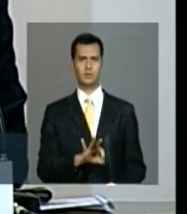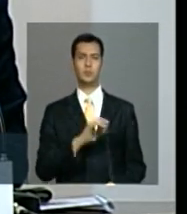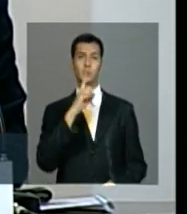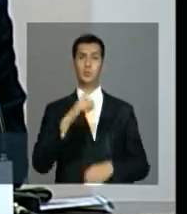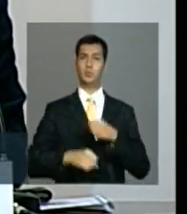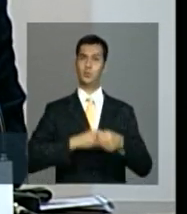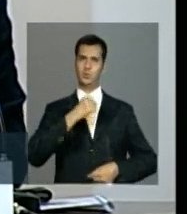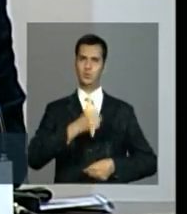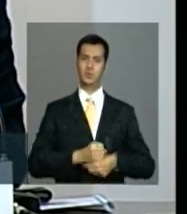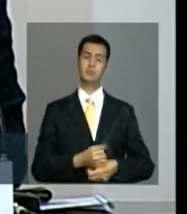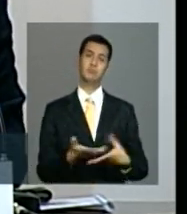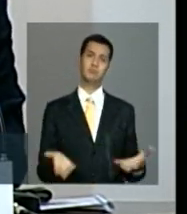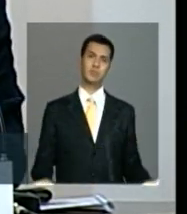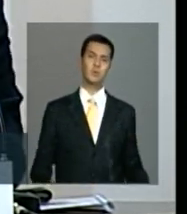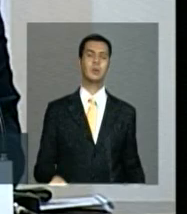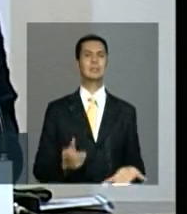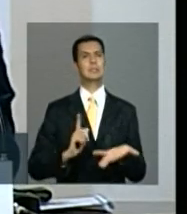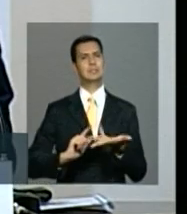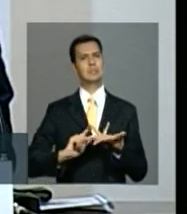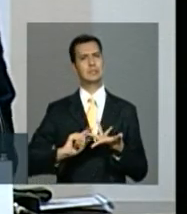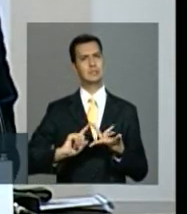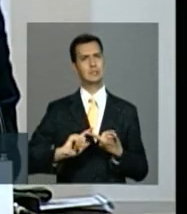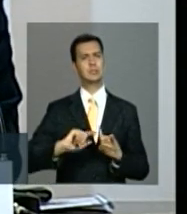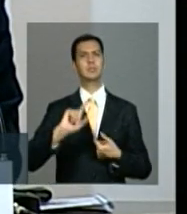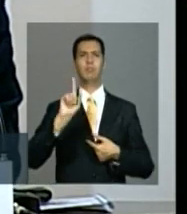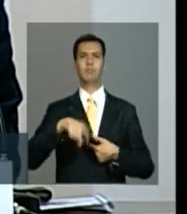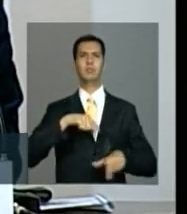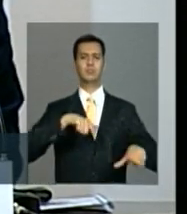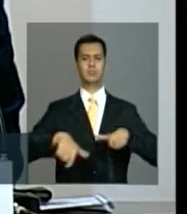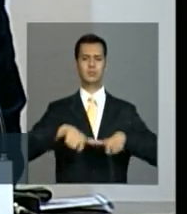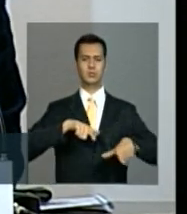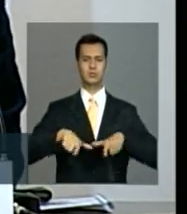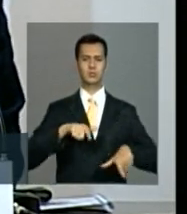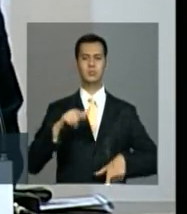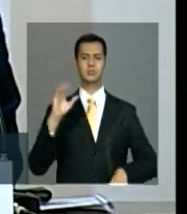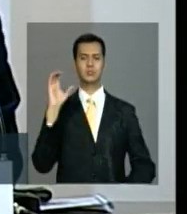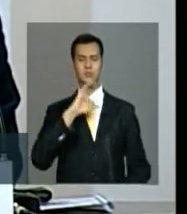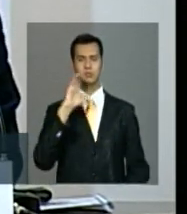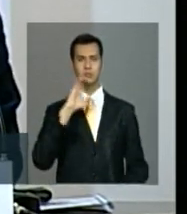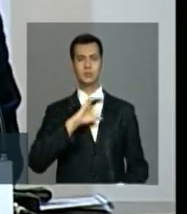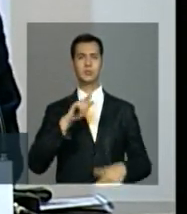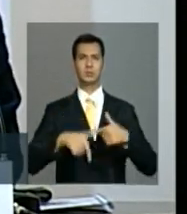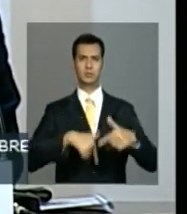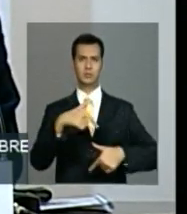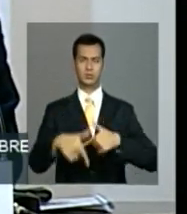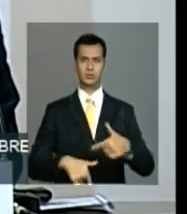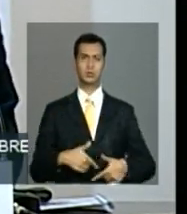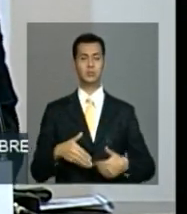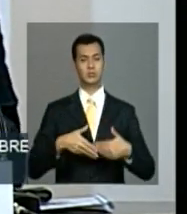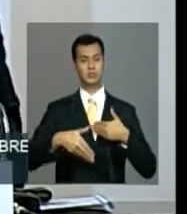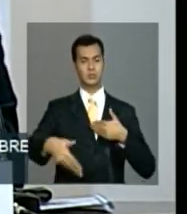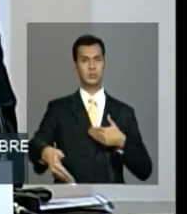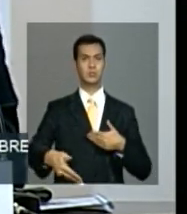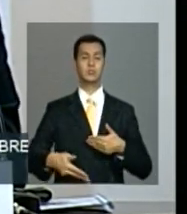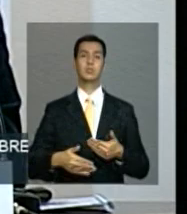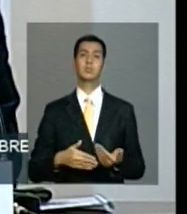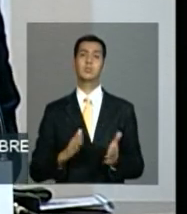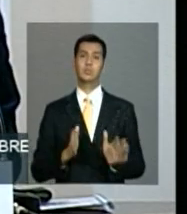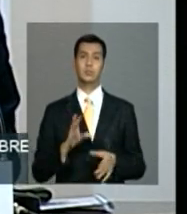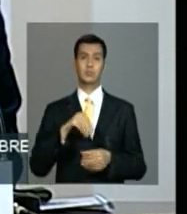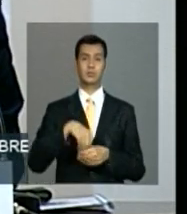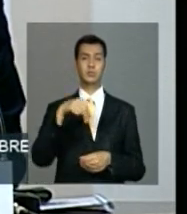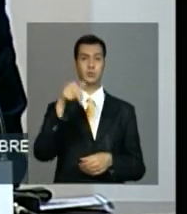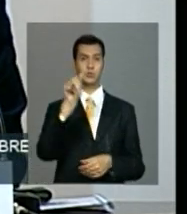condições Então essas são as ações emergenciais que estão sendo colocadas em operação no